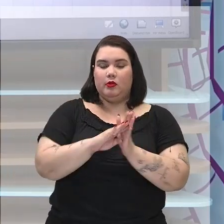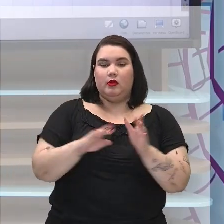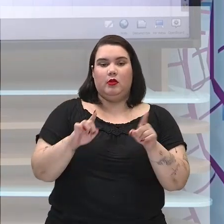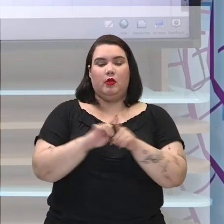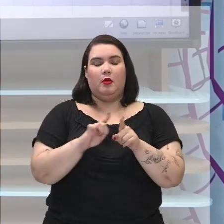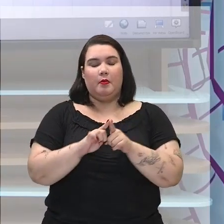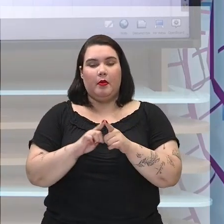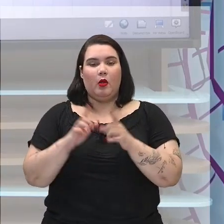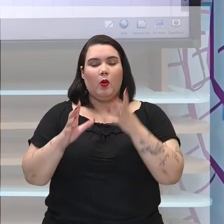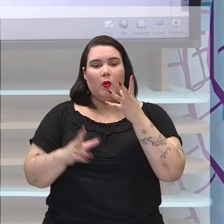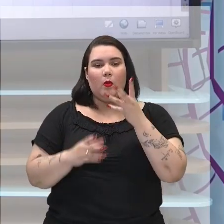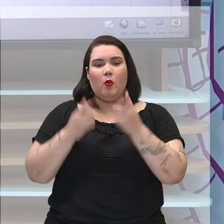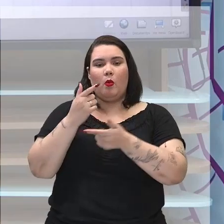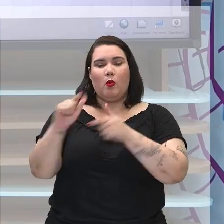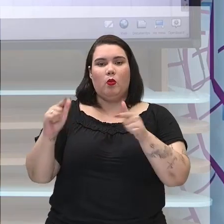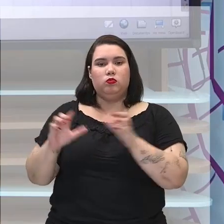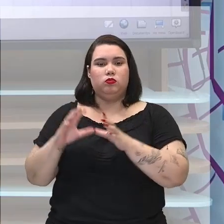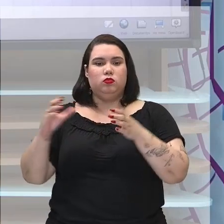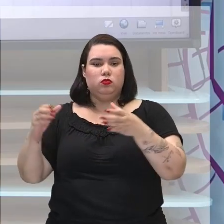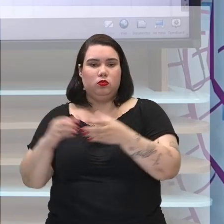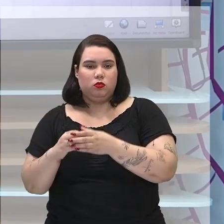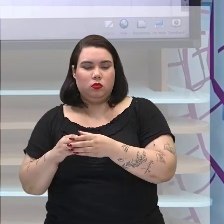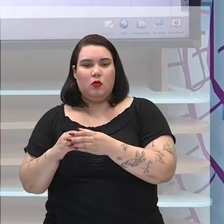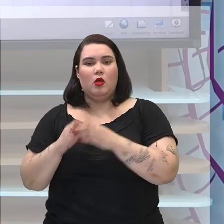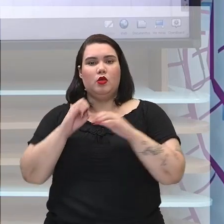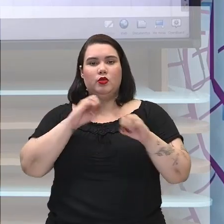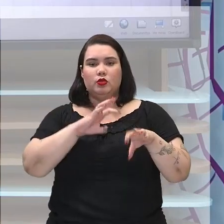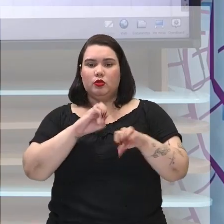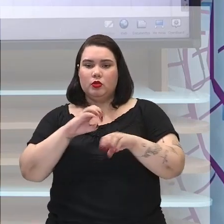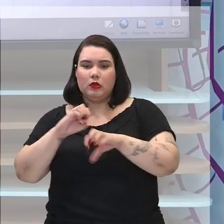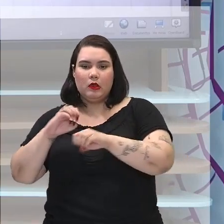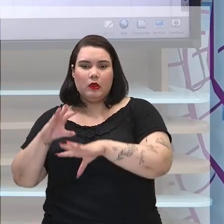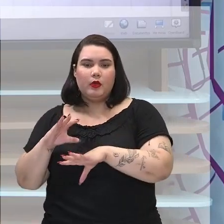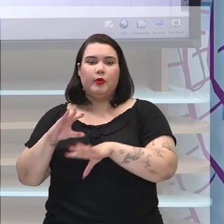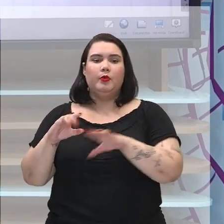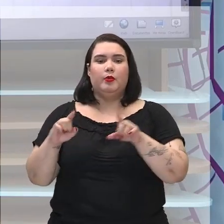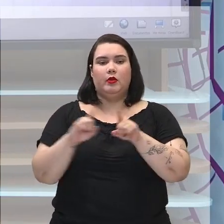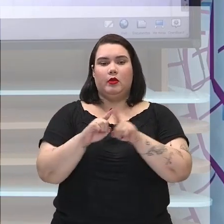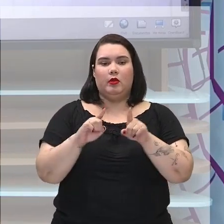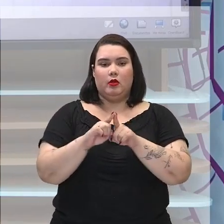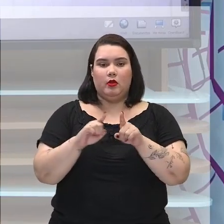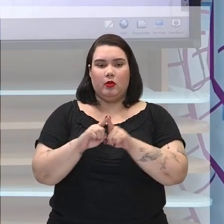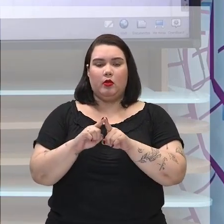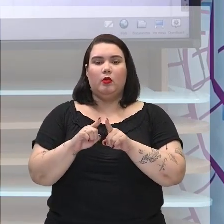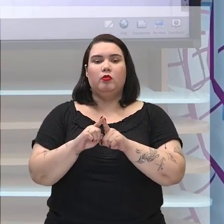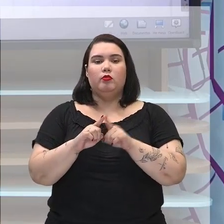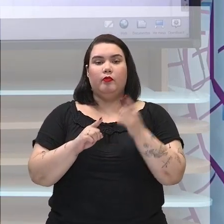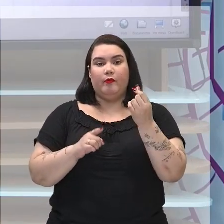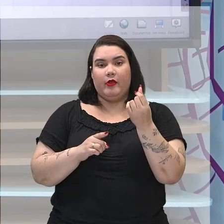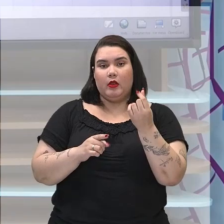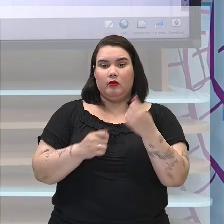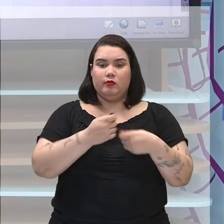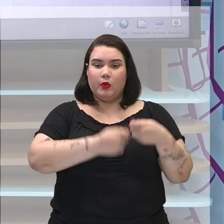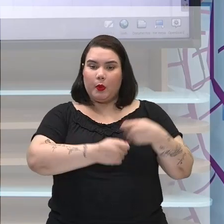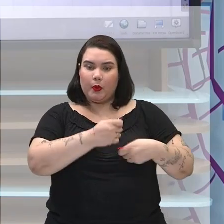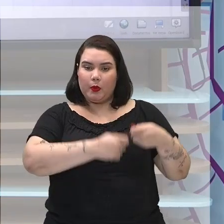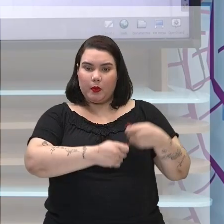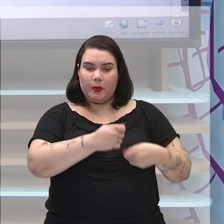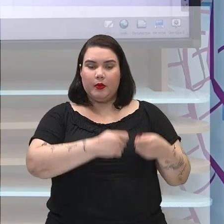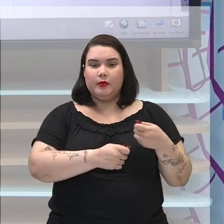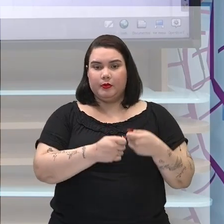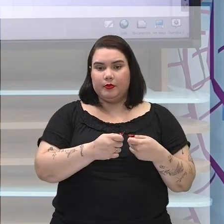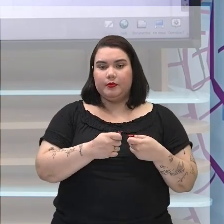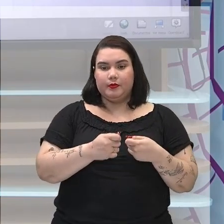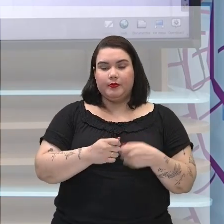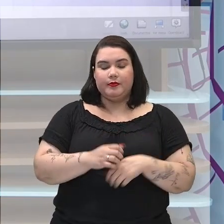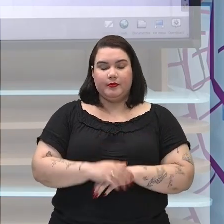aparato livros da instituição das universidades e também da instituição financeira como banco do